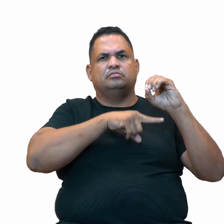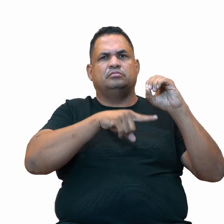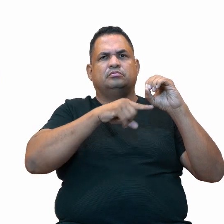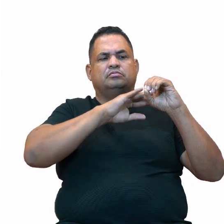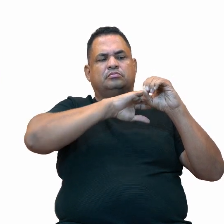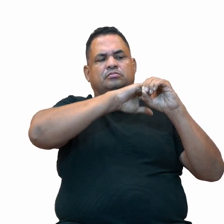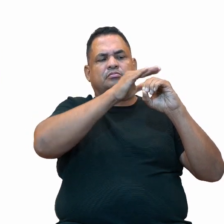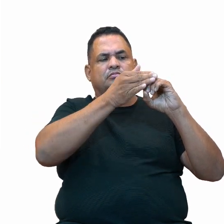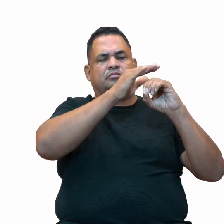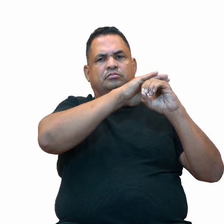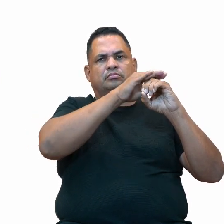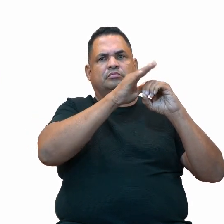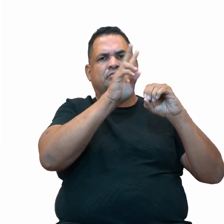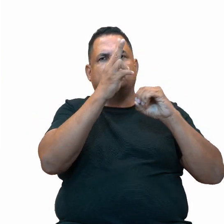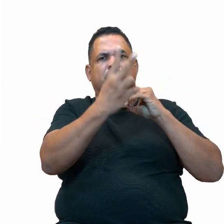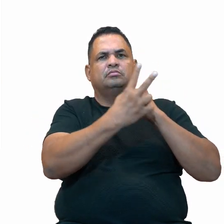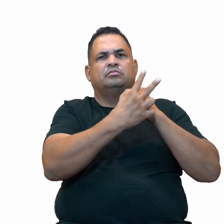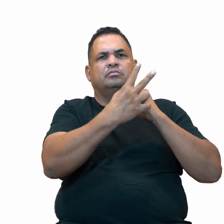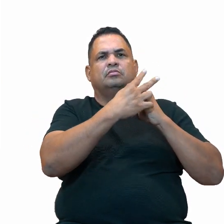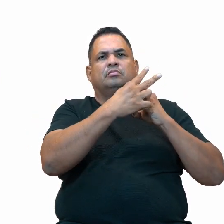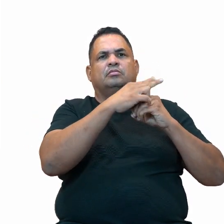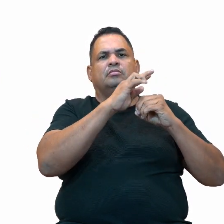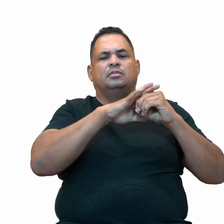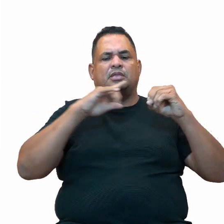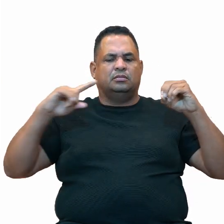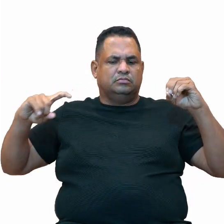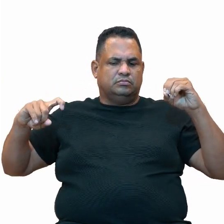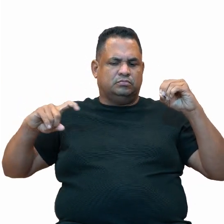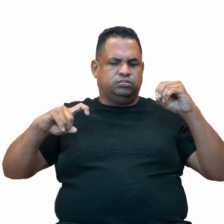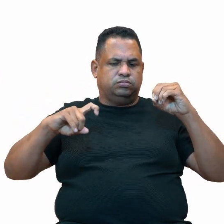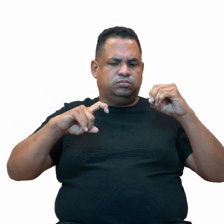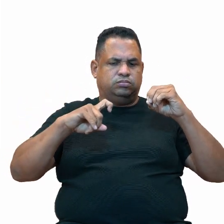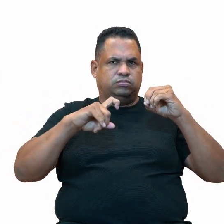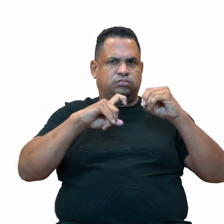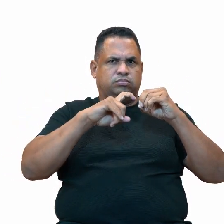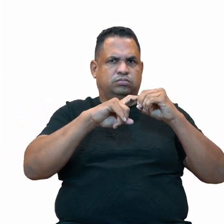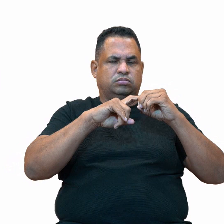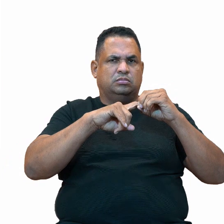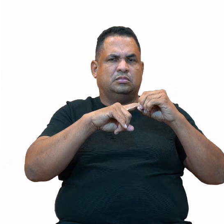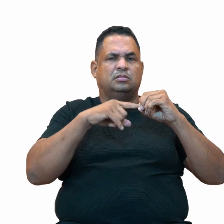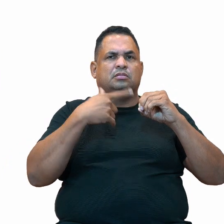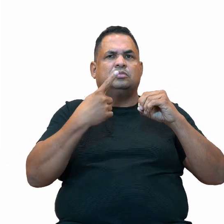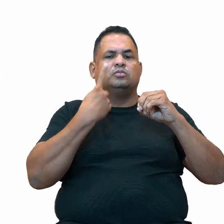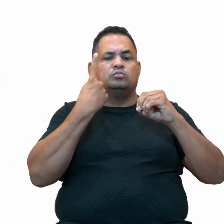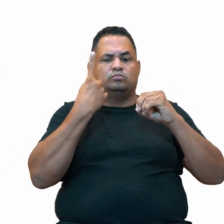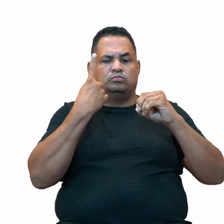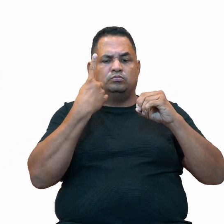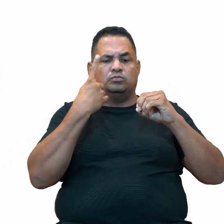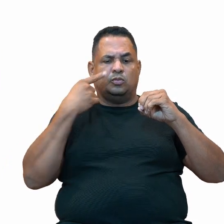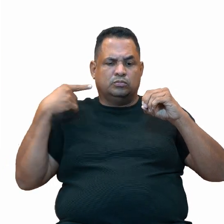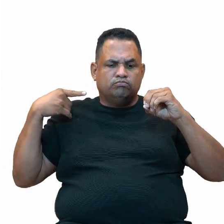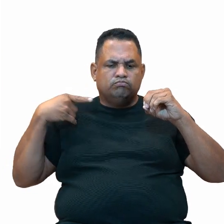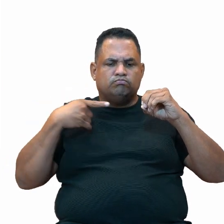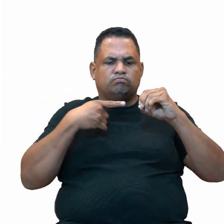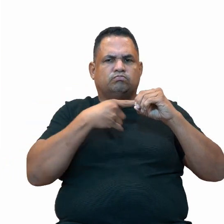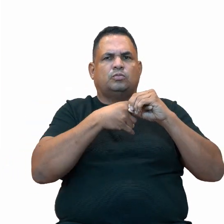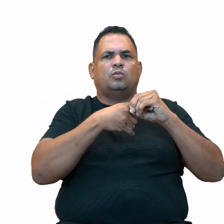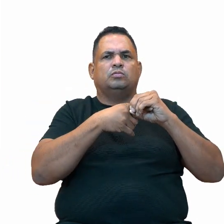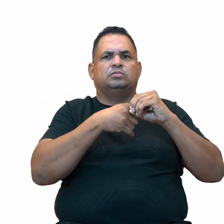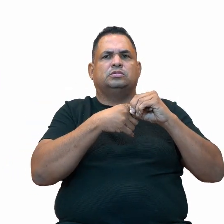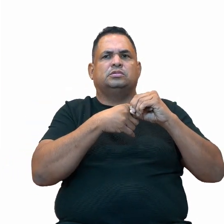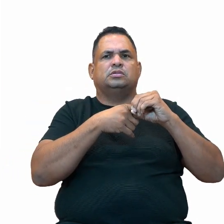camadas de proteção e vários espermatozoides, que na ejaculação libera vários, só que apenas um único espermatozoide